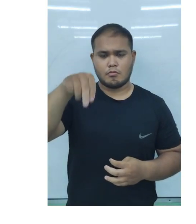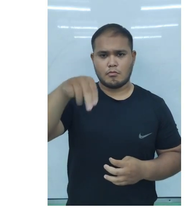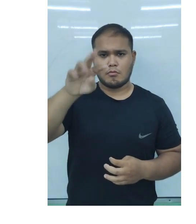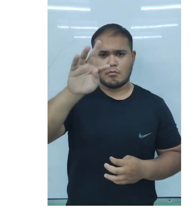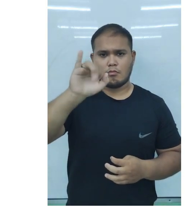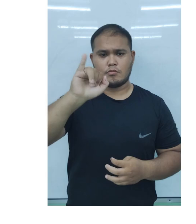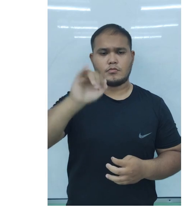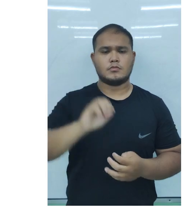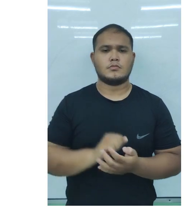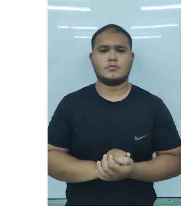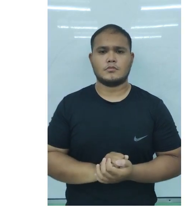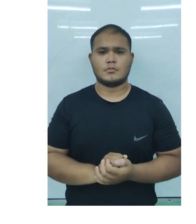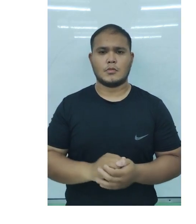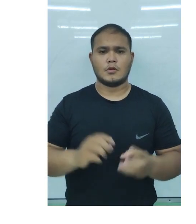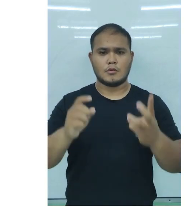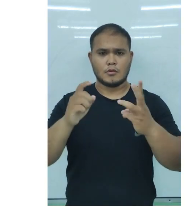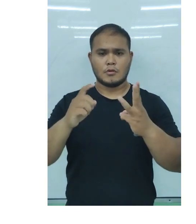masculino, feminino e neutro.